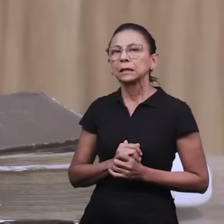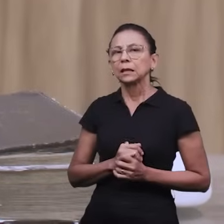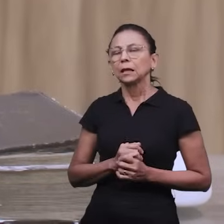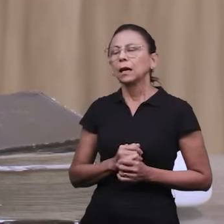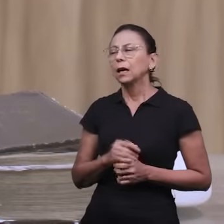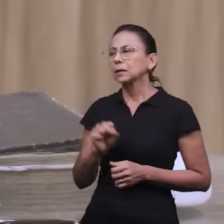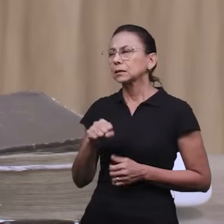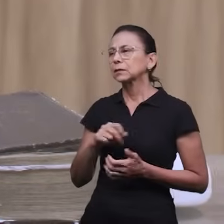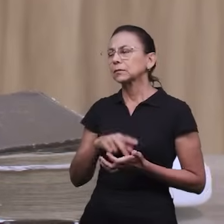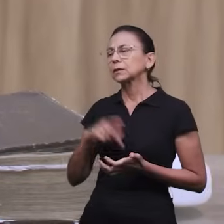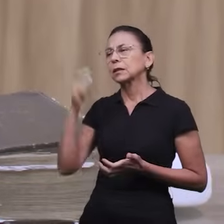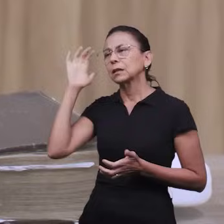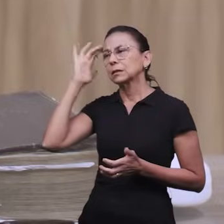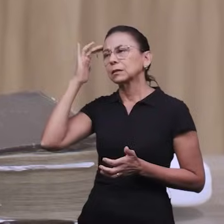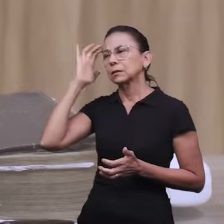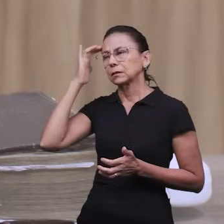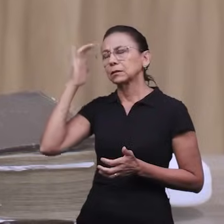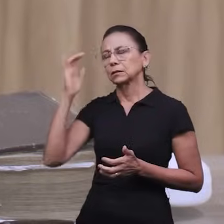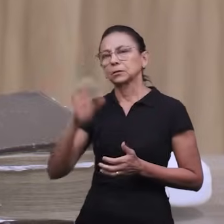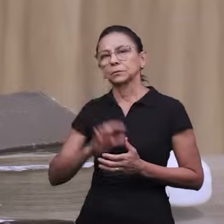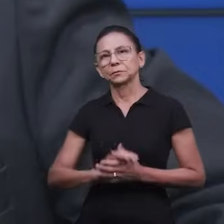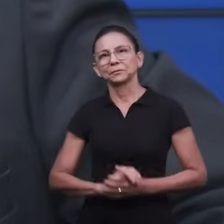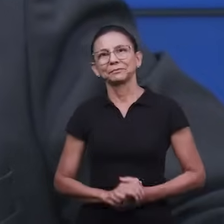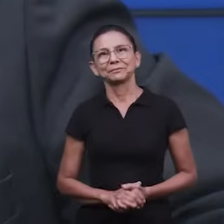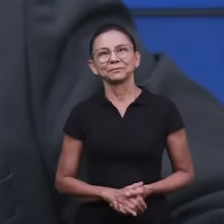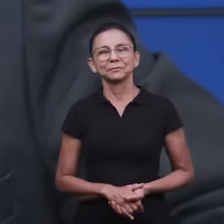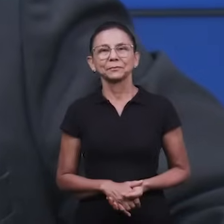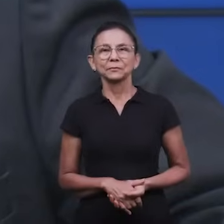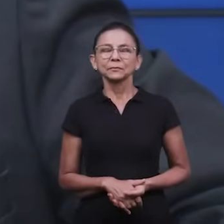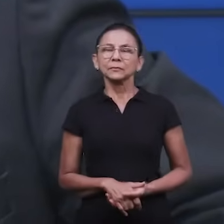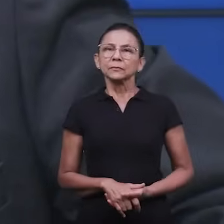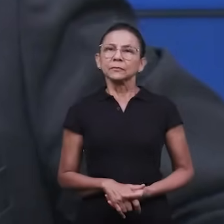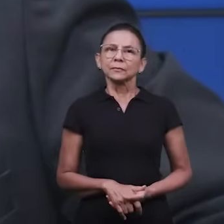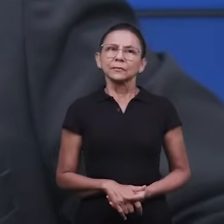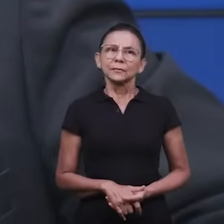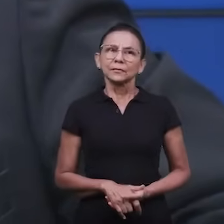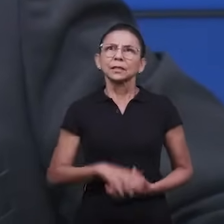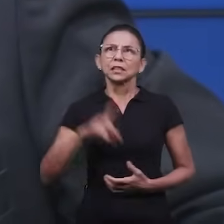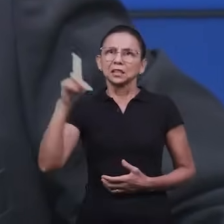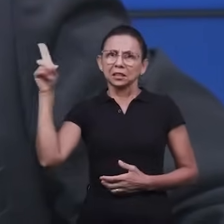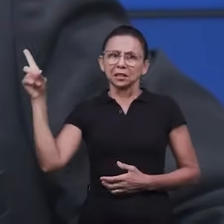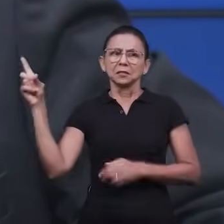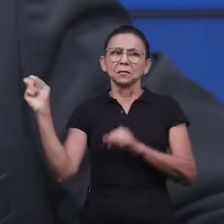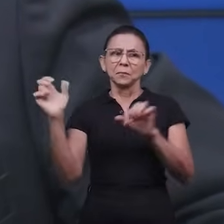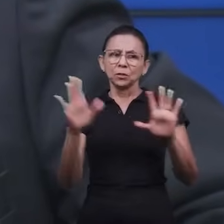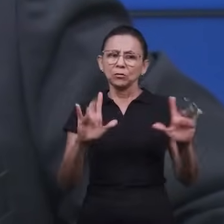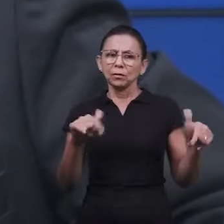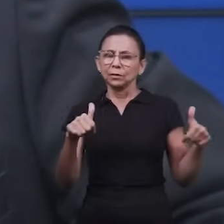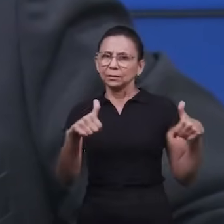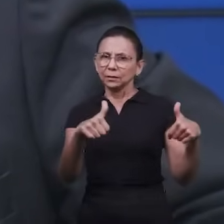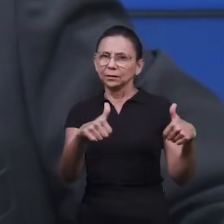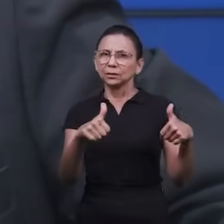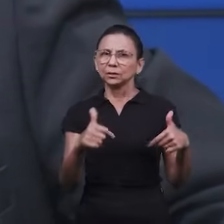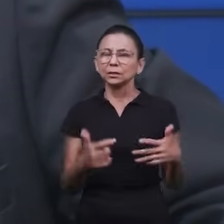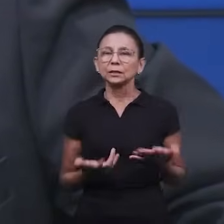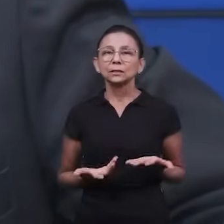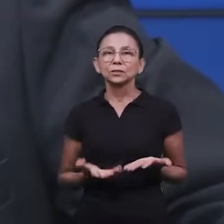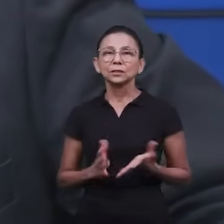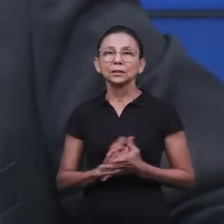um casamento, tudo. Foi uma benção, né? E interessante que o Senhor está operando, né? Porque o pastor falando com a